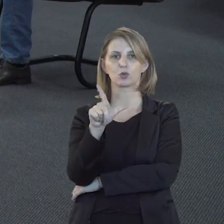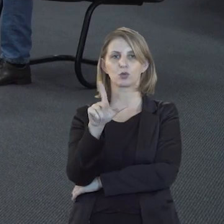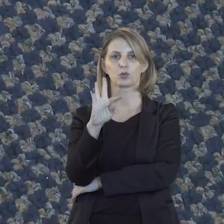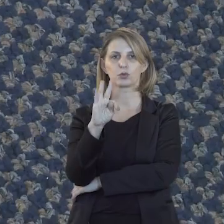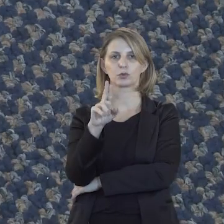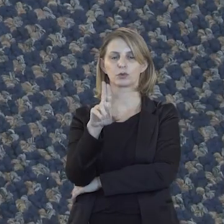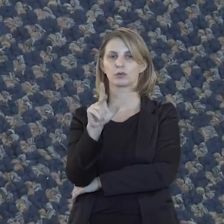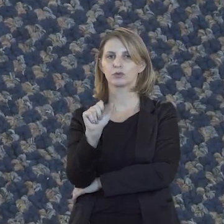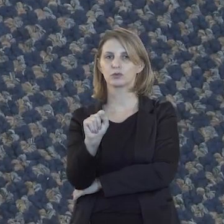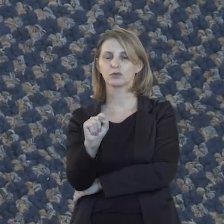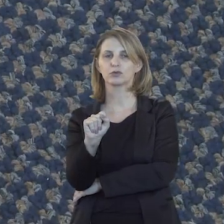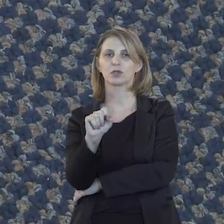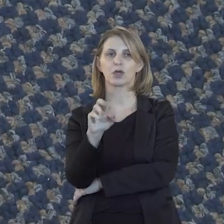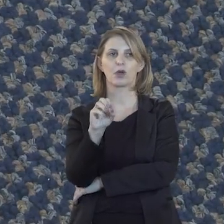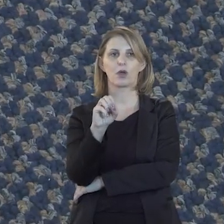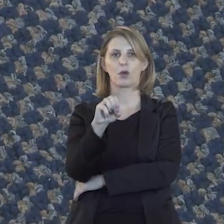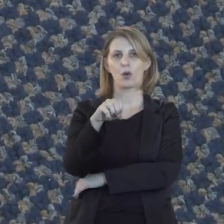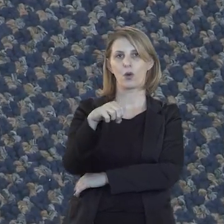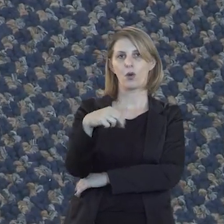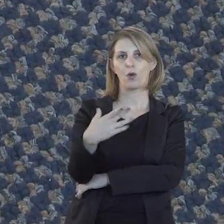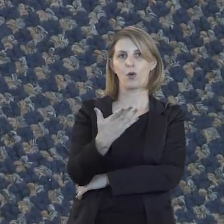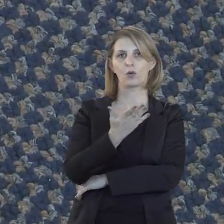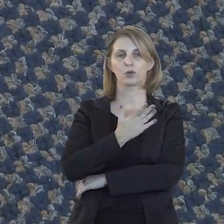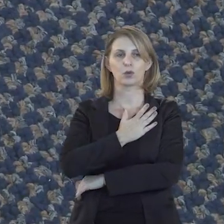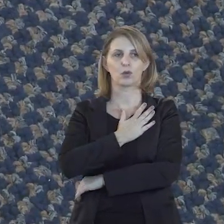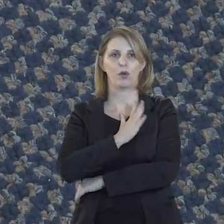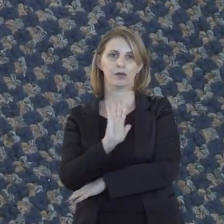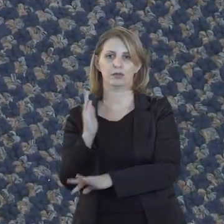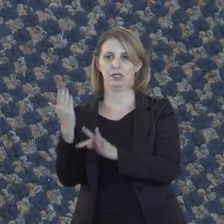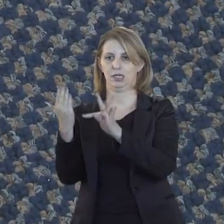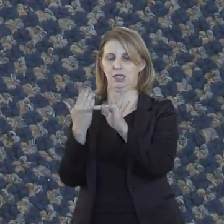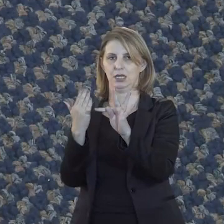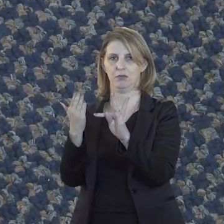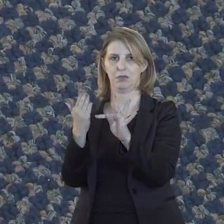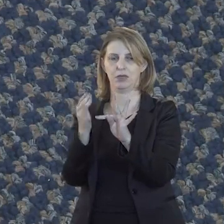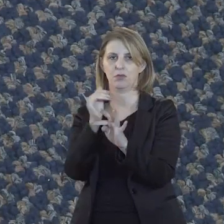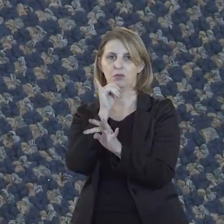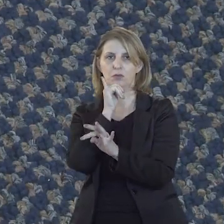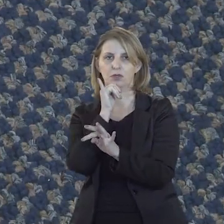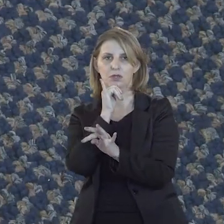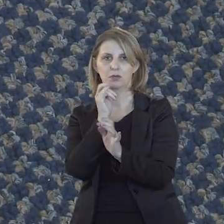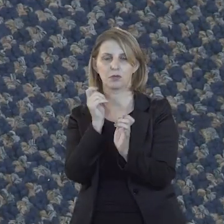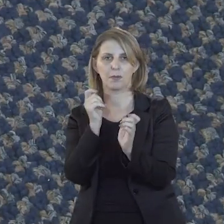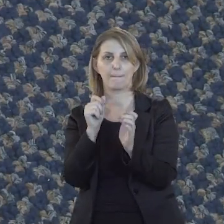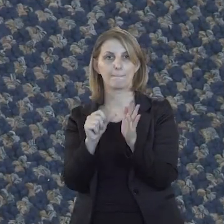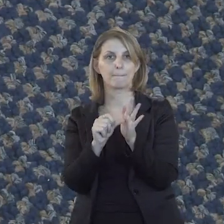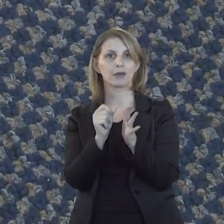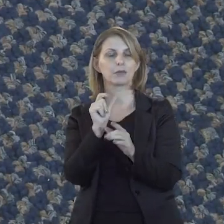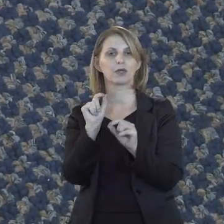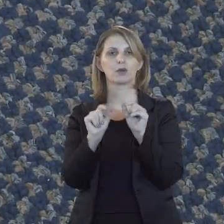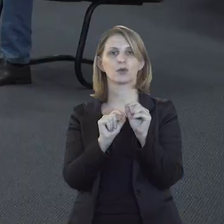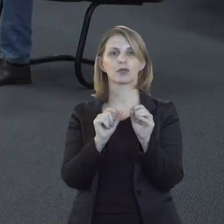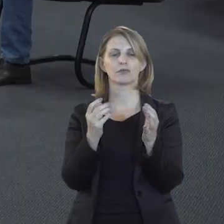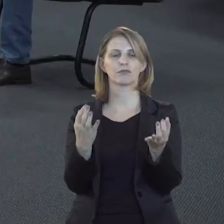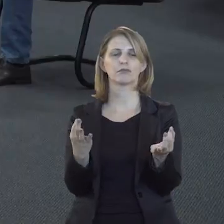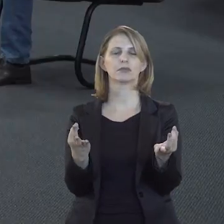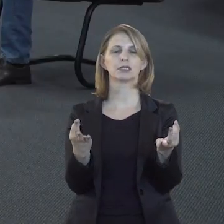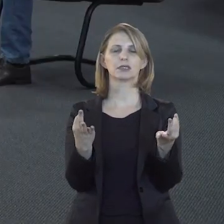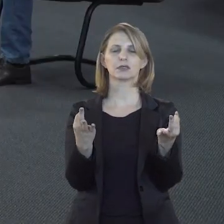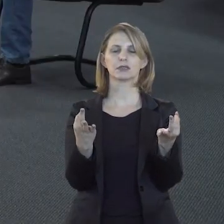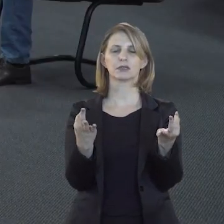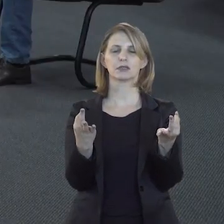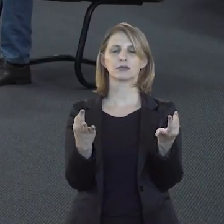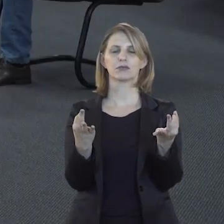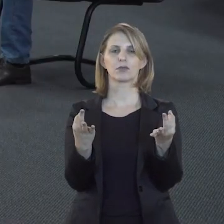quem não se sente à vontade, seguro, de usar alguma terapia complementar. Acho que,